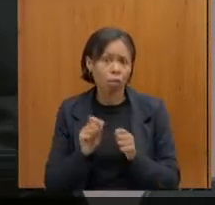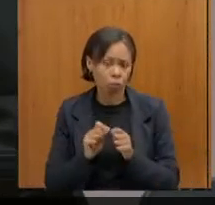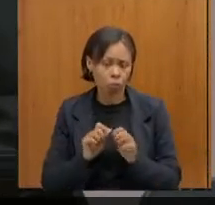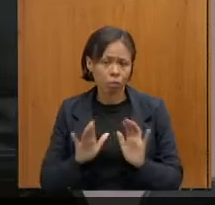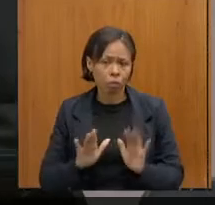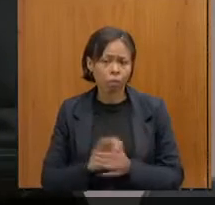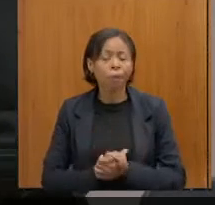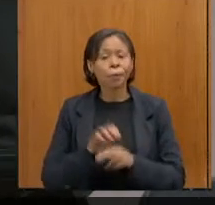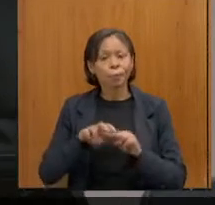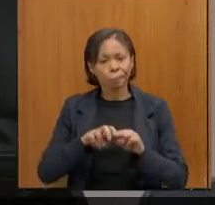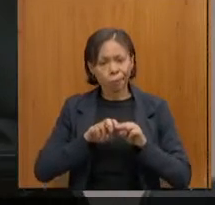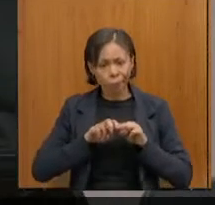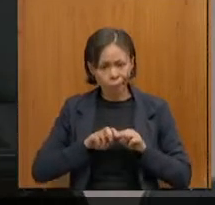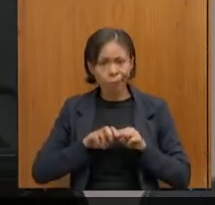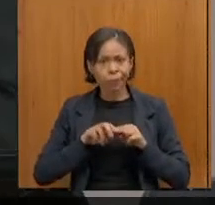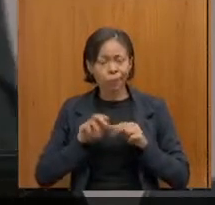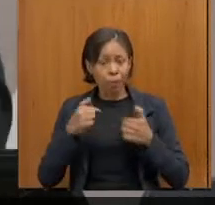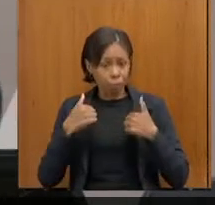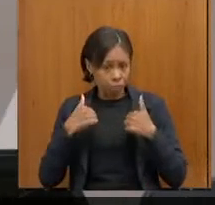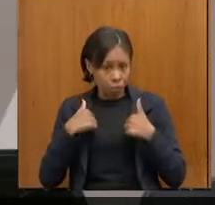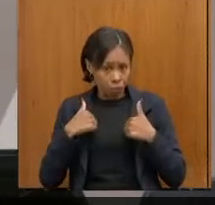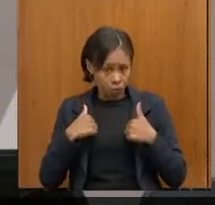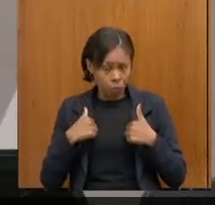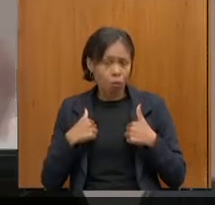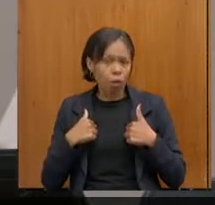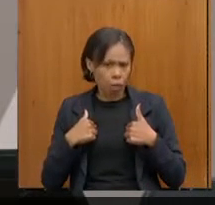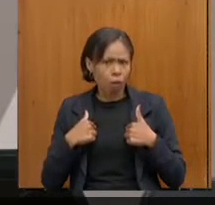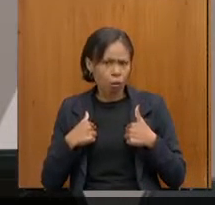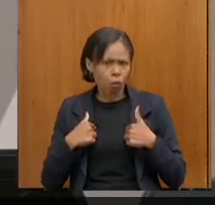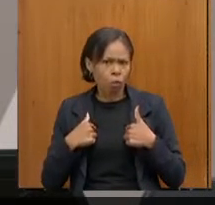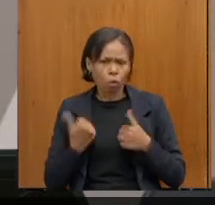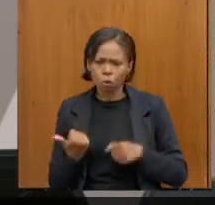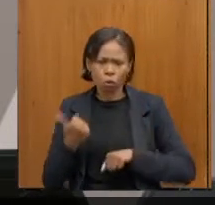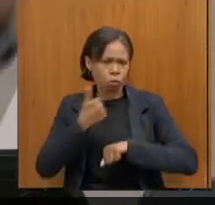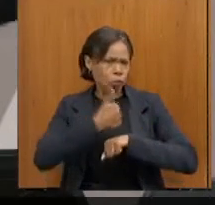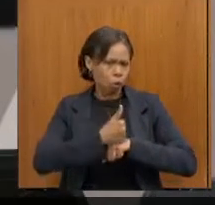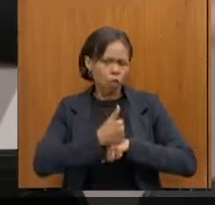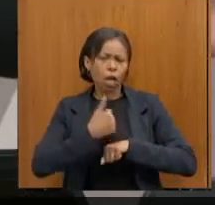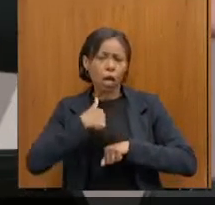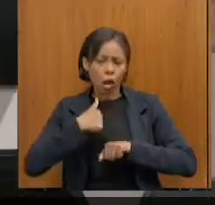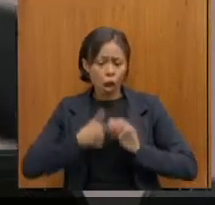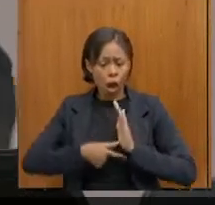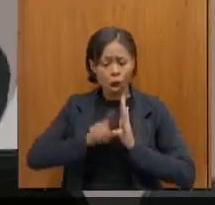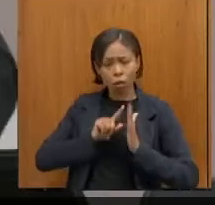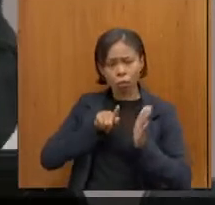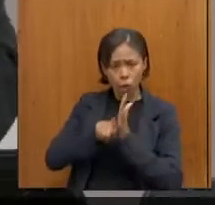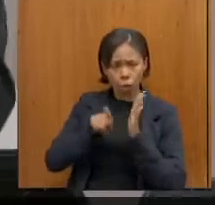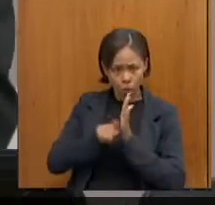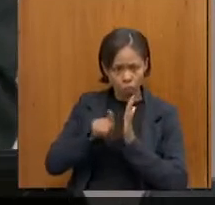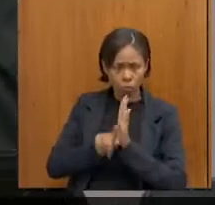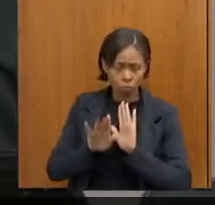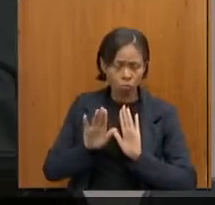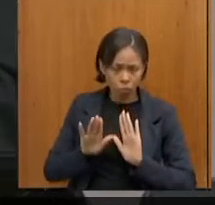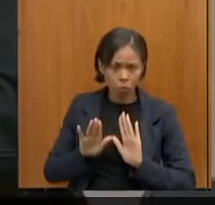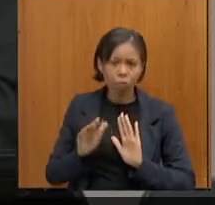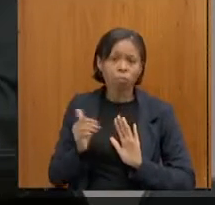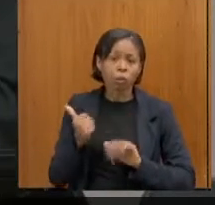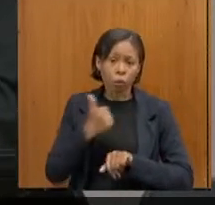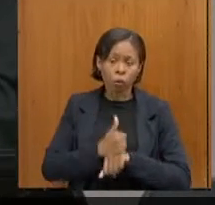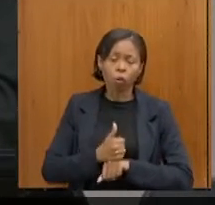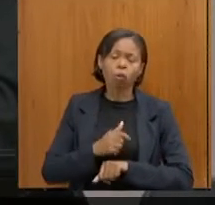o presidente que eu fiz essa madeira substitui o meu questionamento eu aproveito para fazer aqui